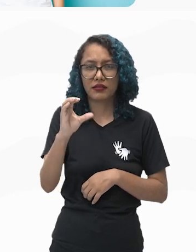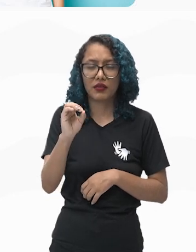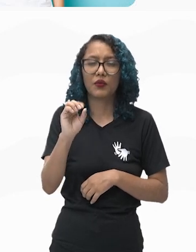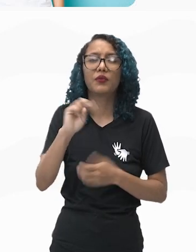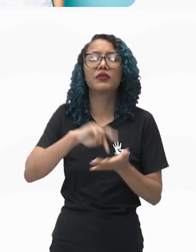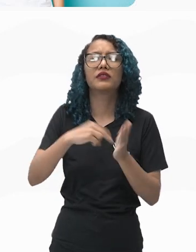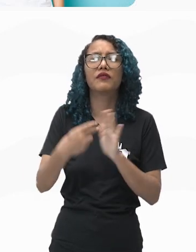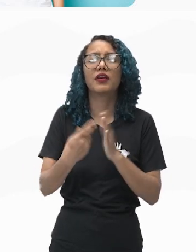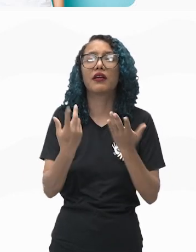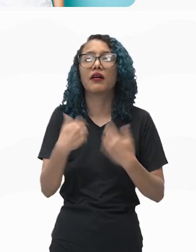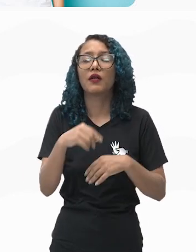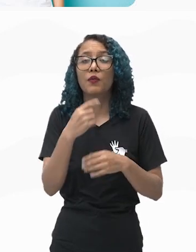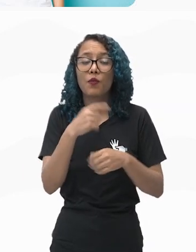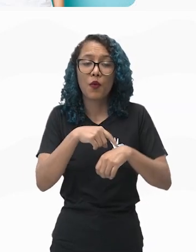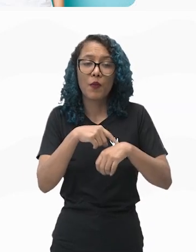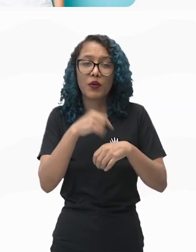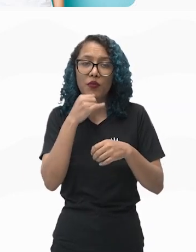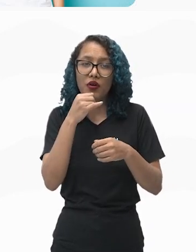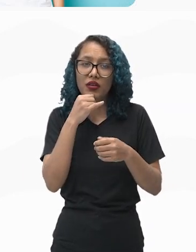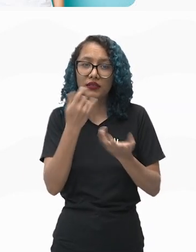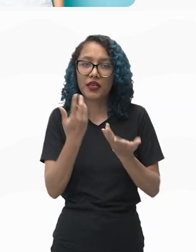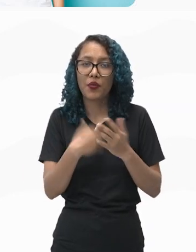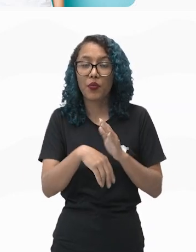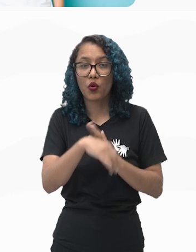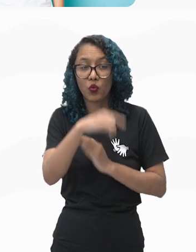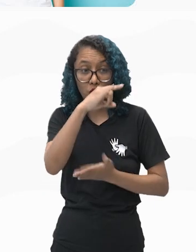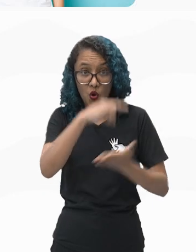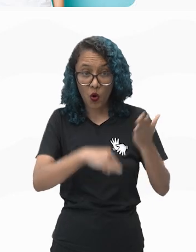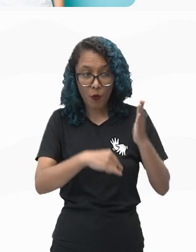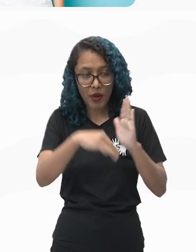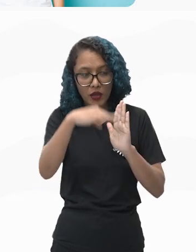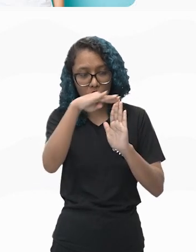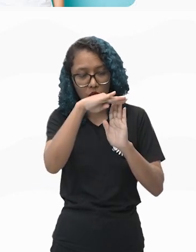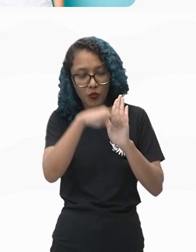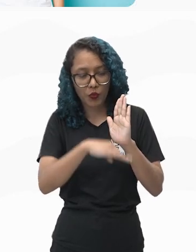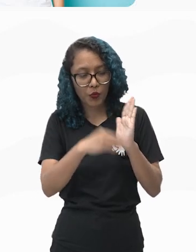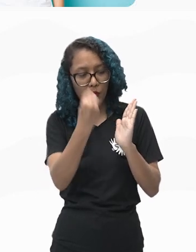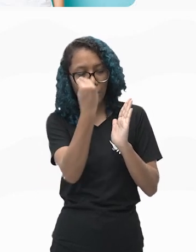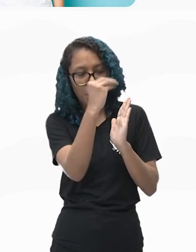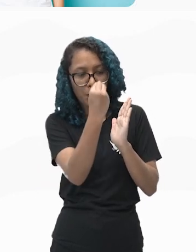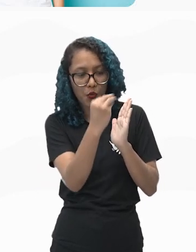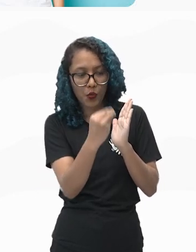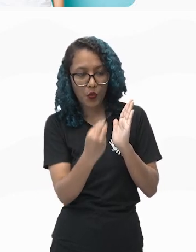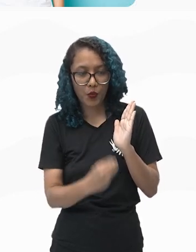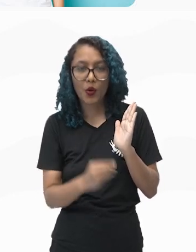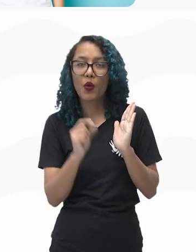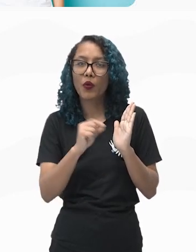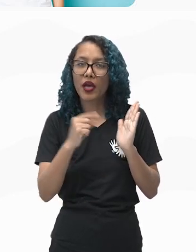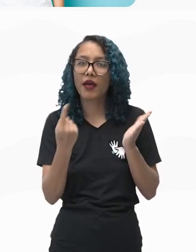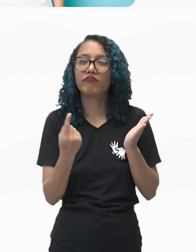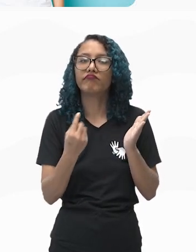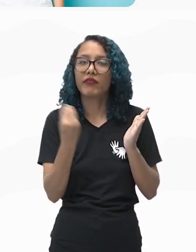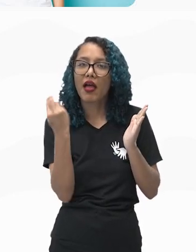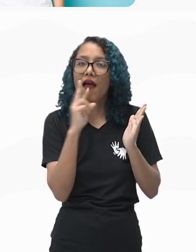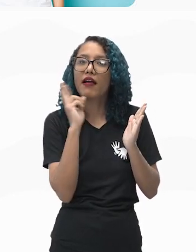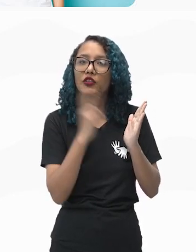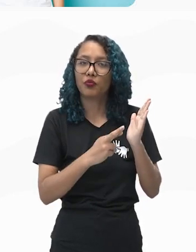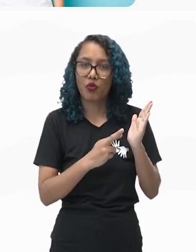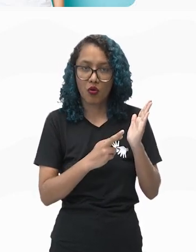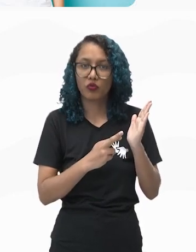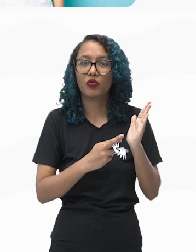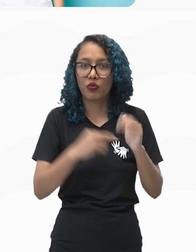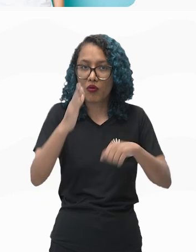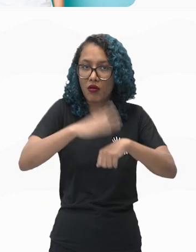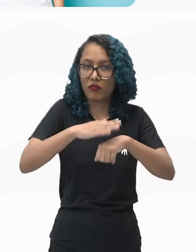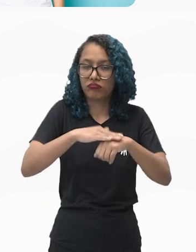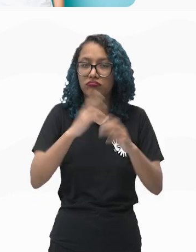hora que eu vou preencher os meus dados, as informações no censo, eu faço uma autodeclaração. E aí eu